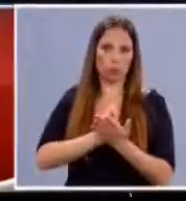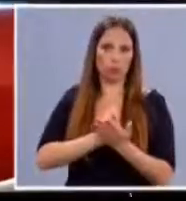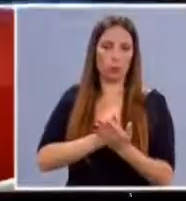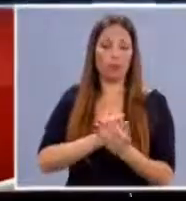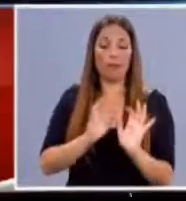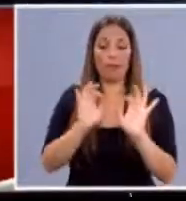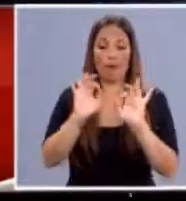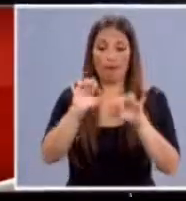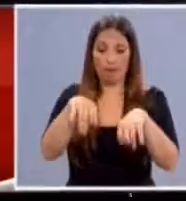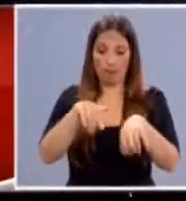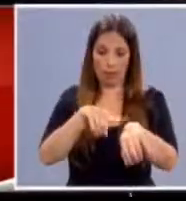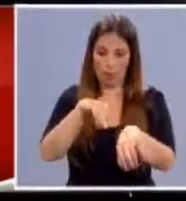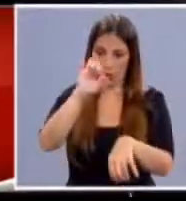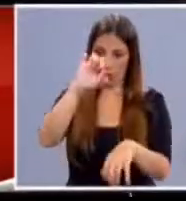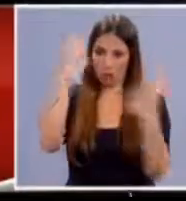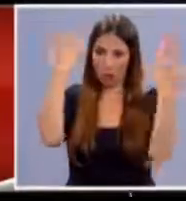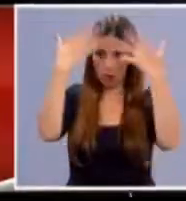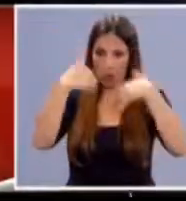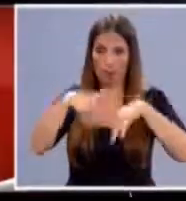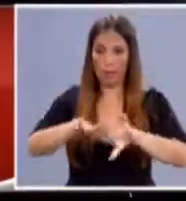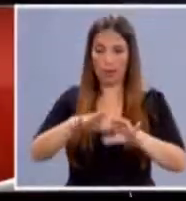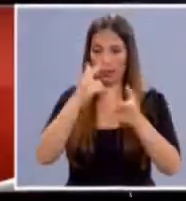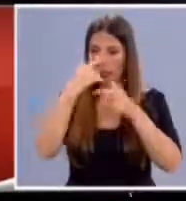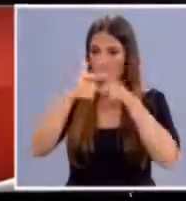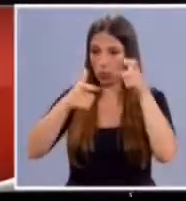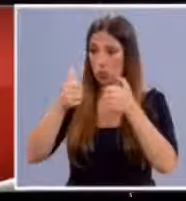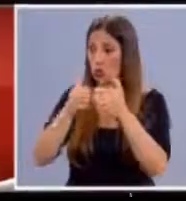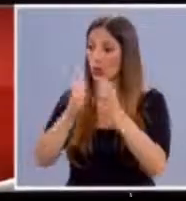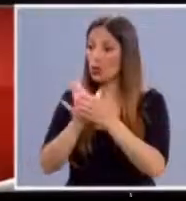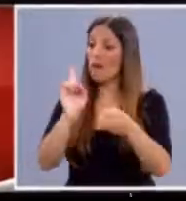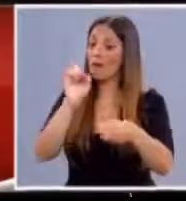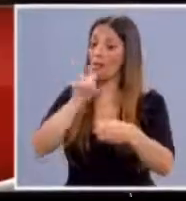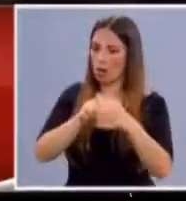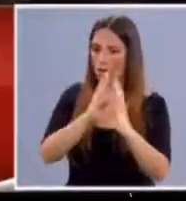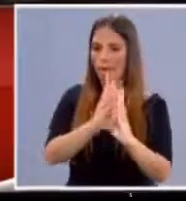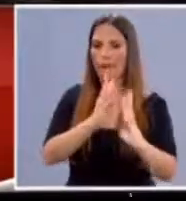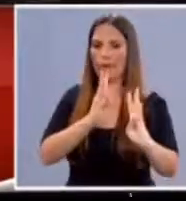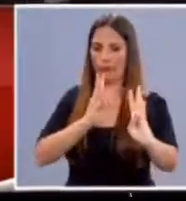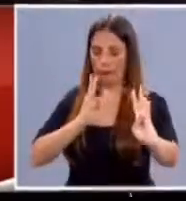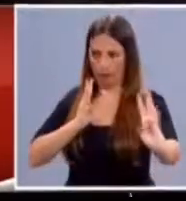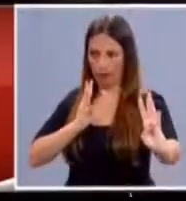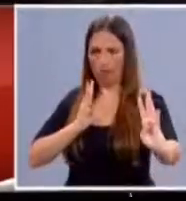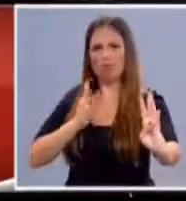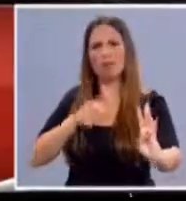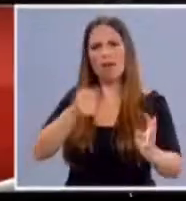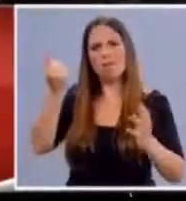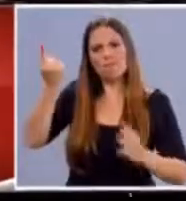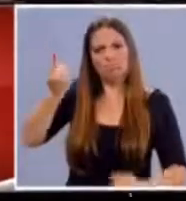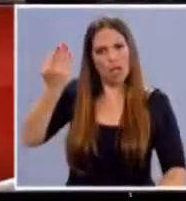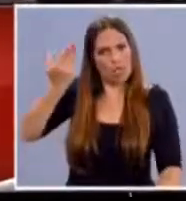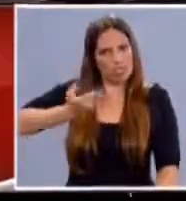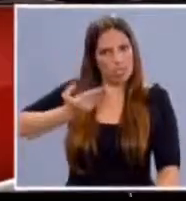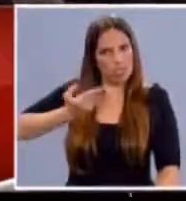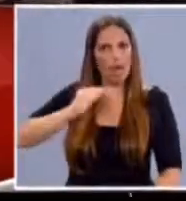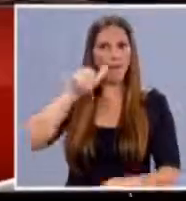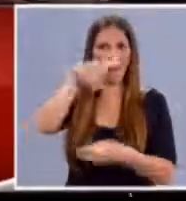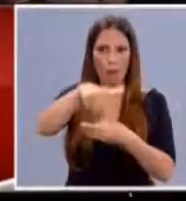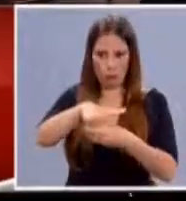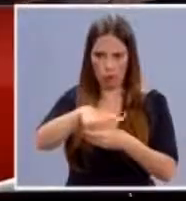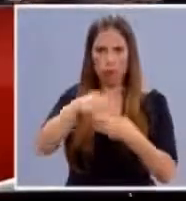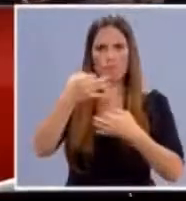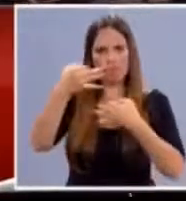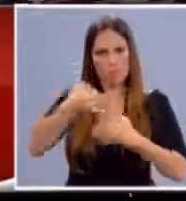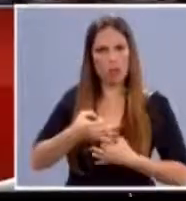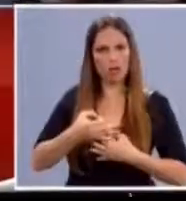horas, mas todos os sócios que estejam na fila estarão absolutamente resguardados, de forma a que